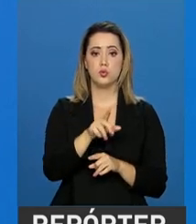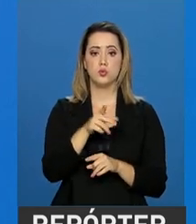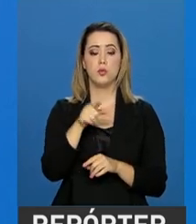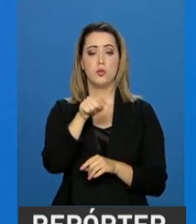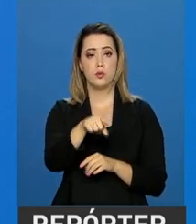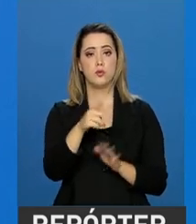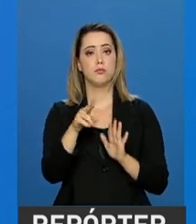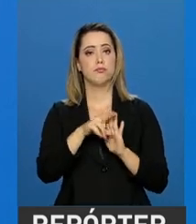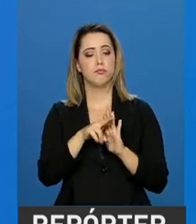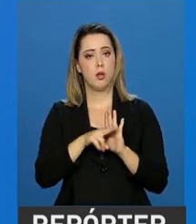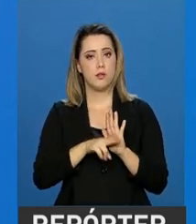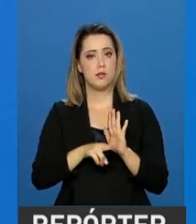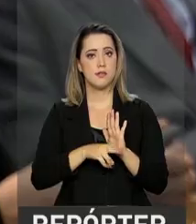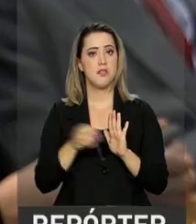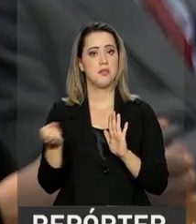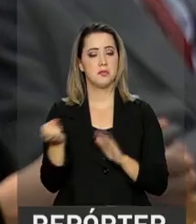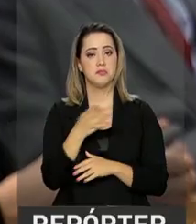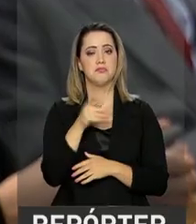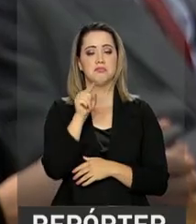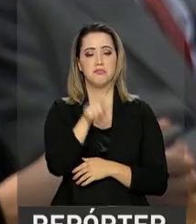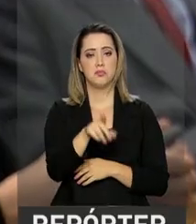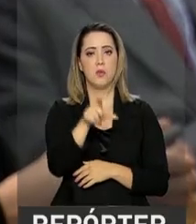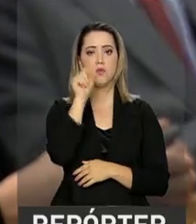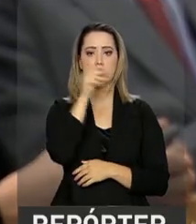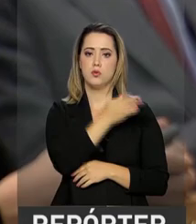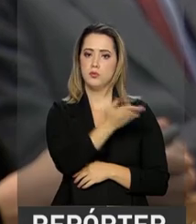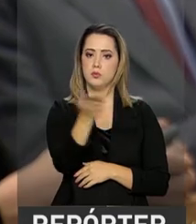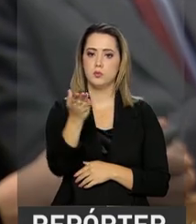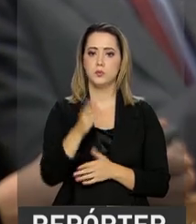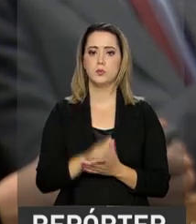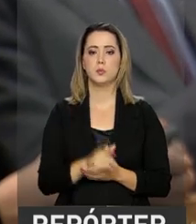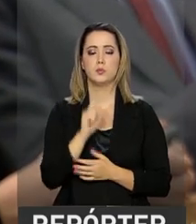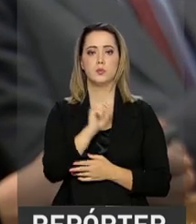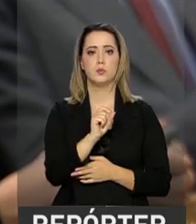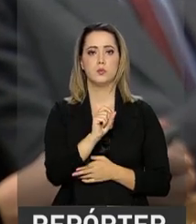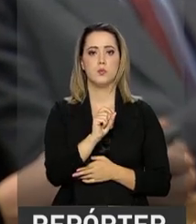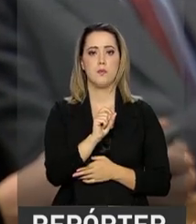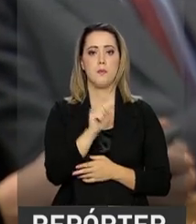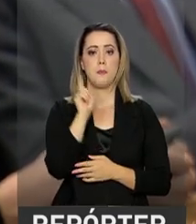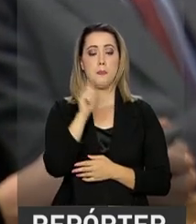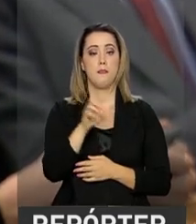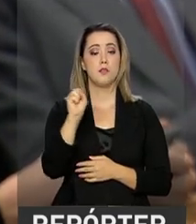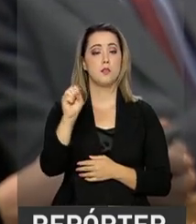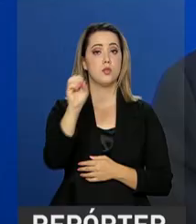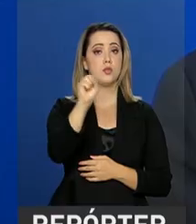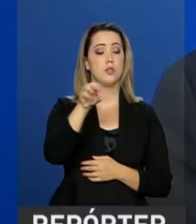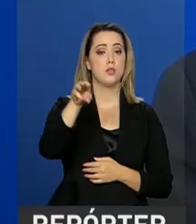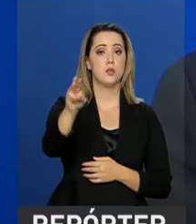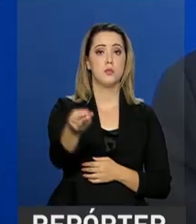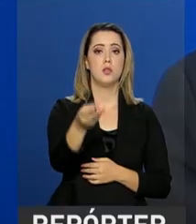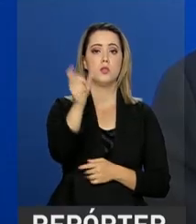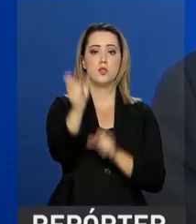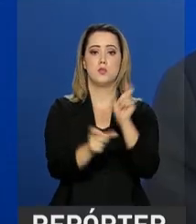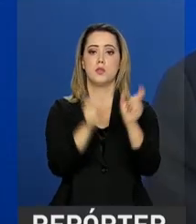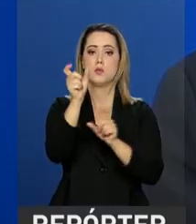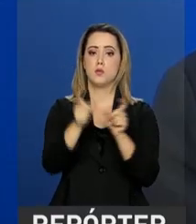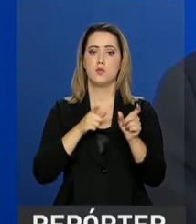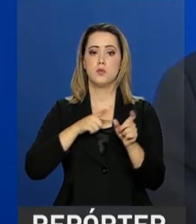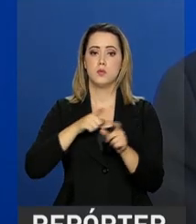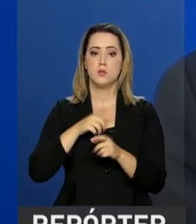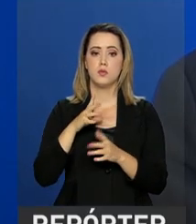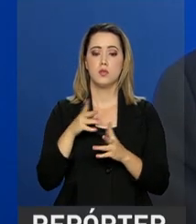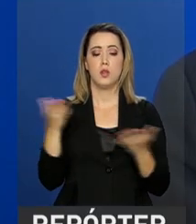medida e decidida pelo Senhor esses 88 milhões de brasileiros